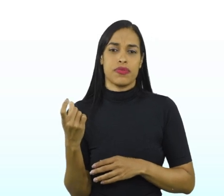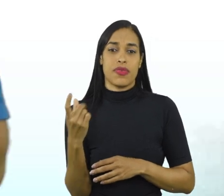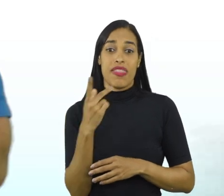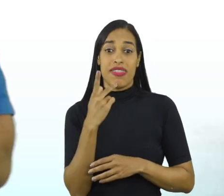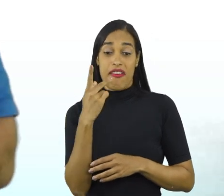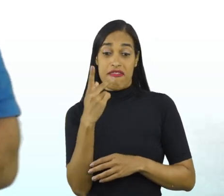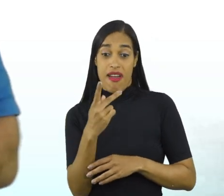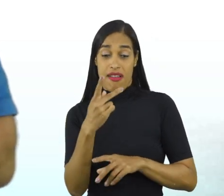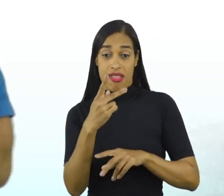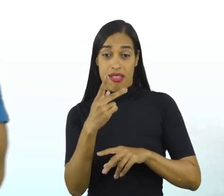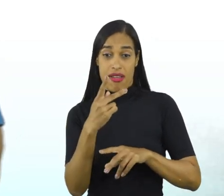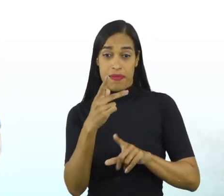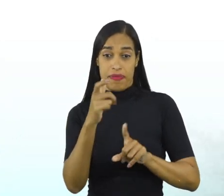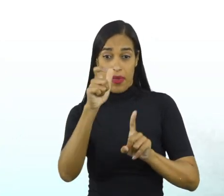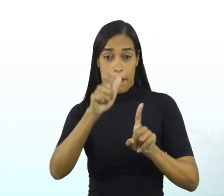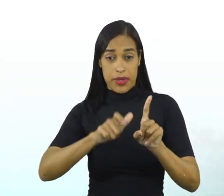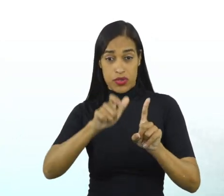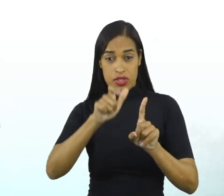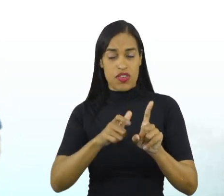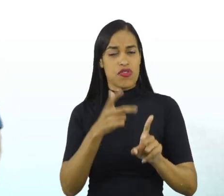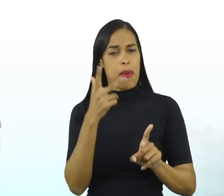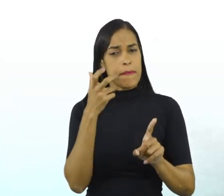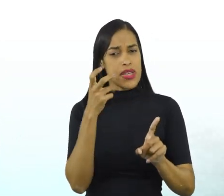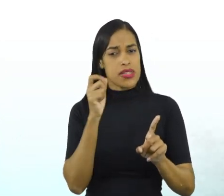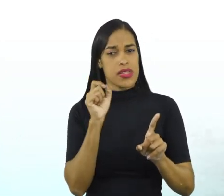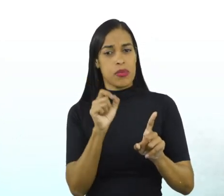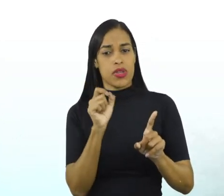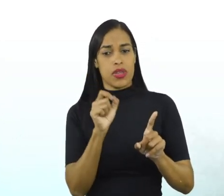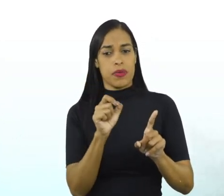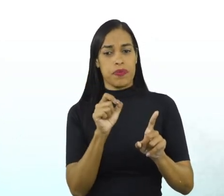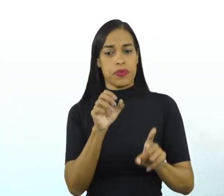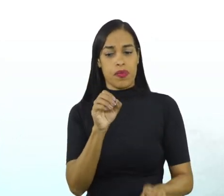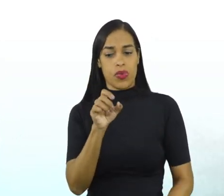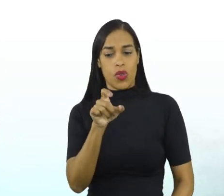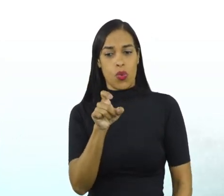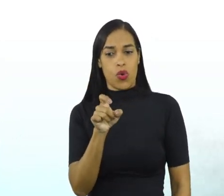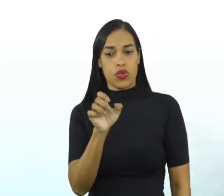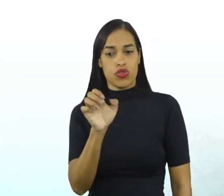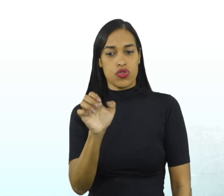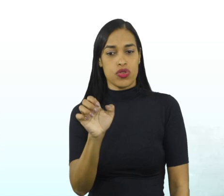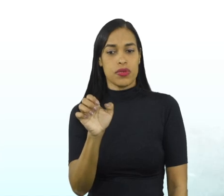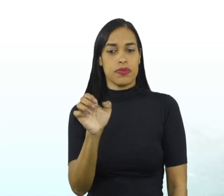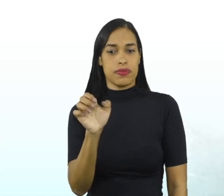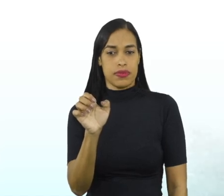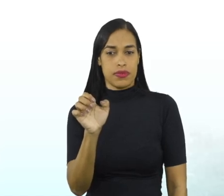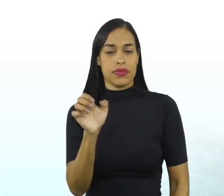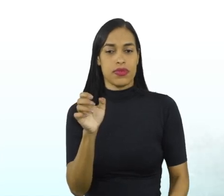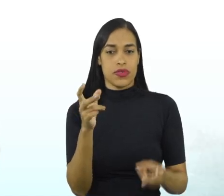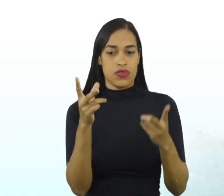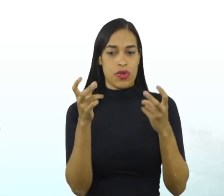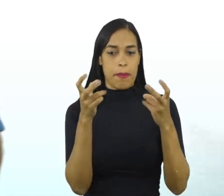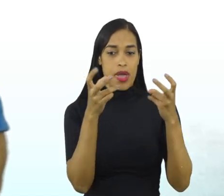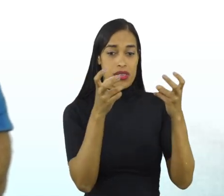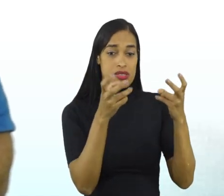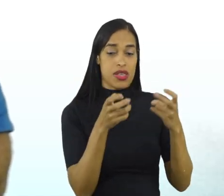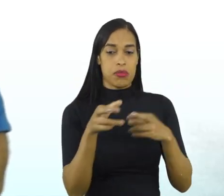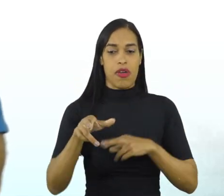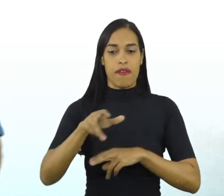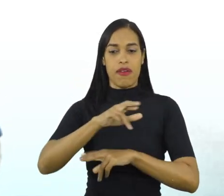fala da personagem, você percebe o seguinte, ela usa o oxe, não é? Que aí você já percebe essa